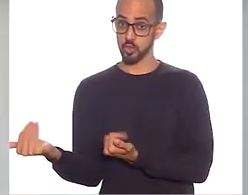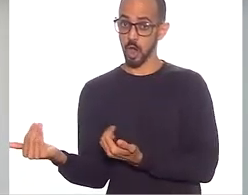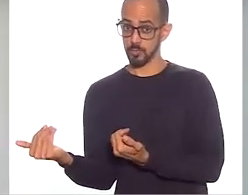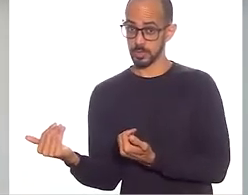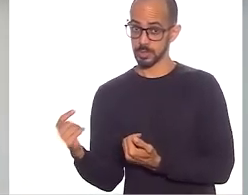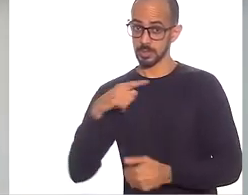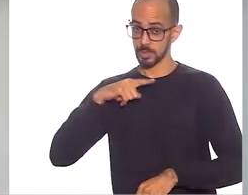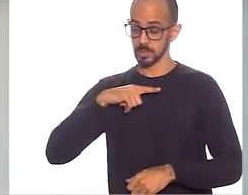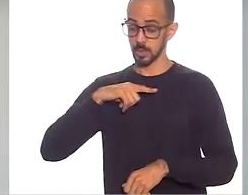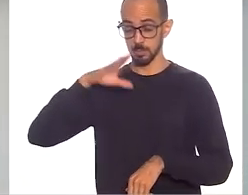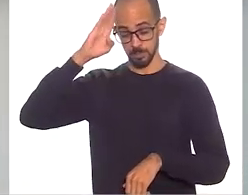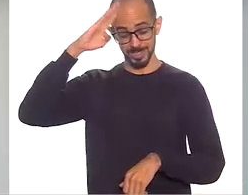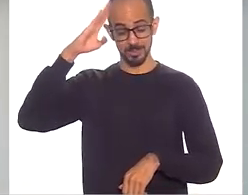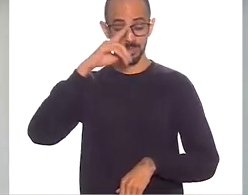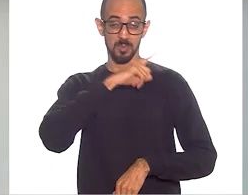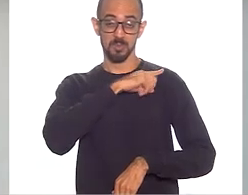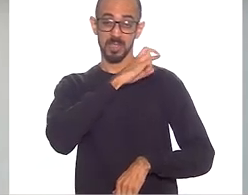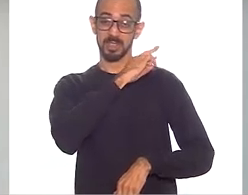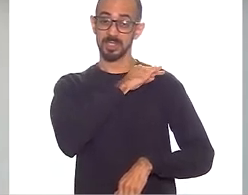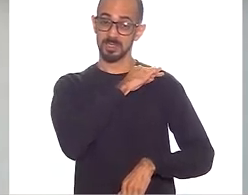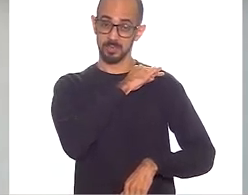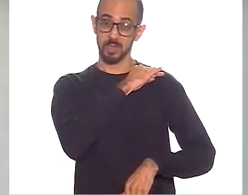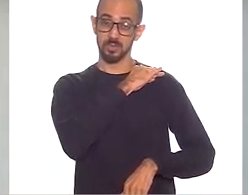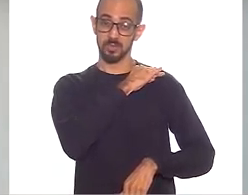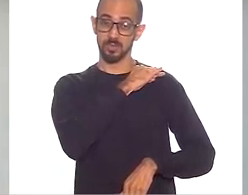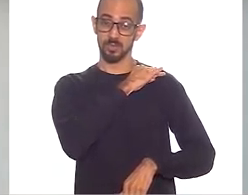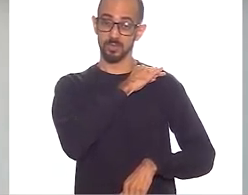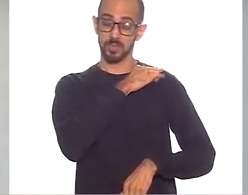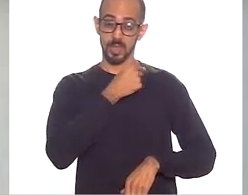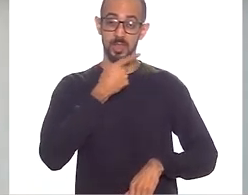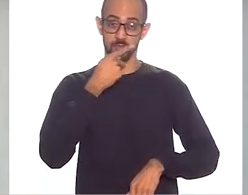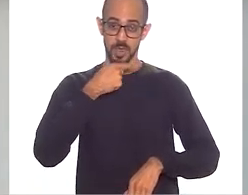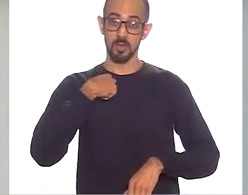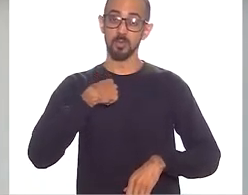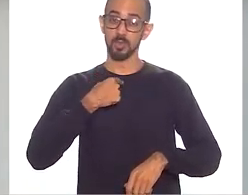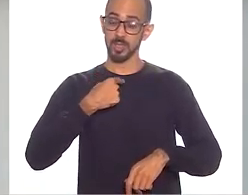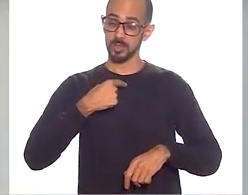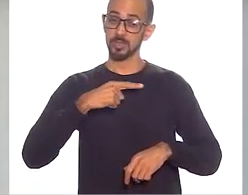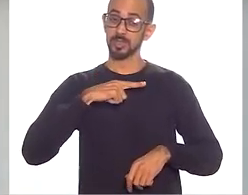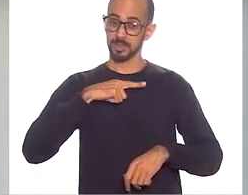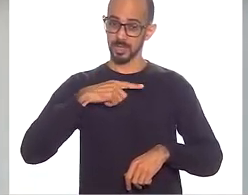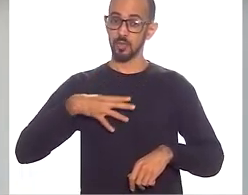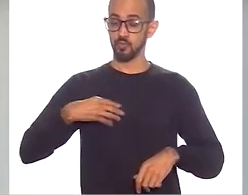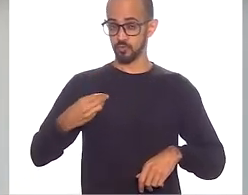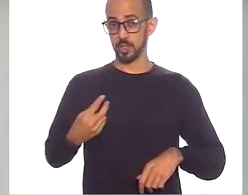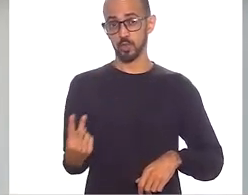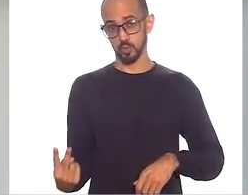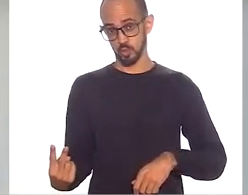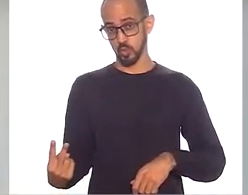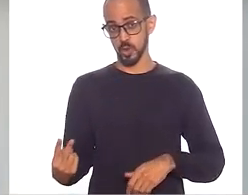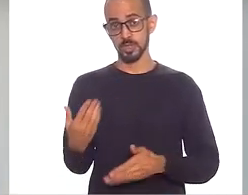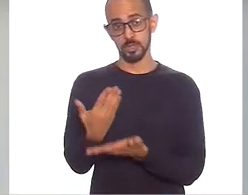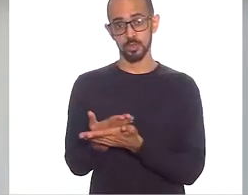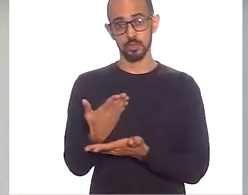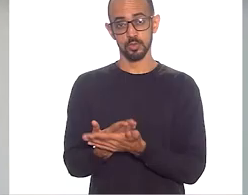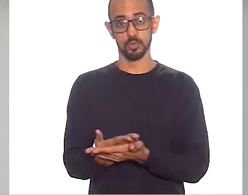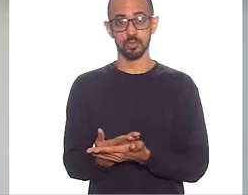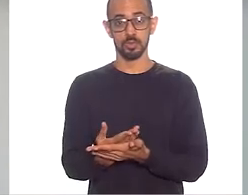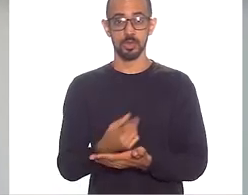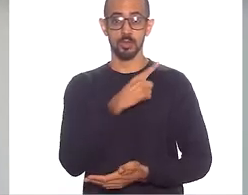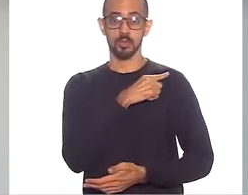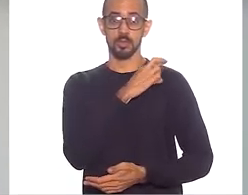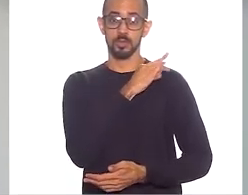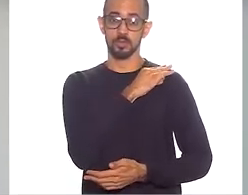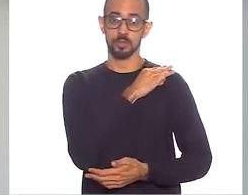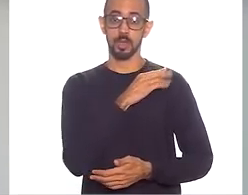estão principalmente no ensino médio, e eu falo isso com muita propriedade, porque eu tenho três filhos em idade escolar e duas no ensino médio, quer dizer, uma acabou de entrar